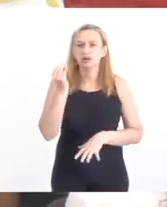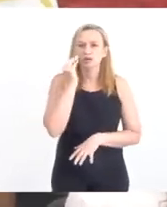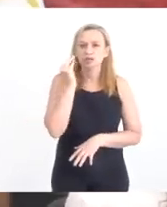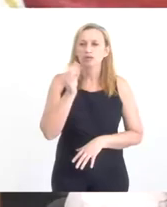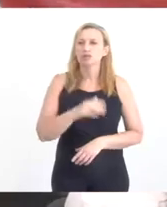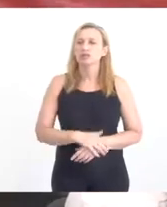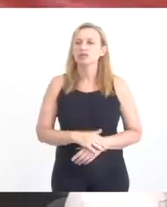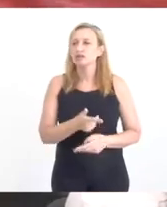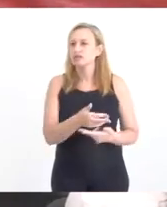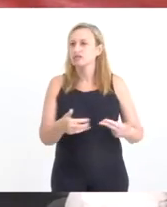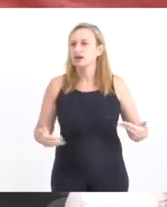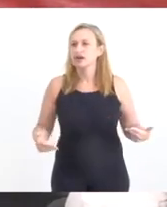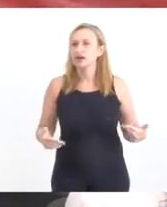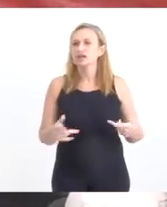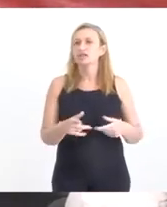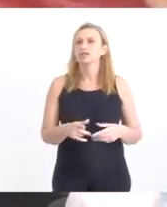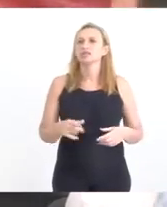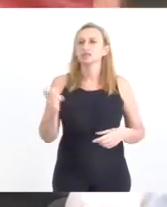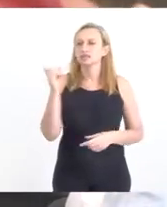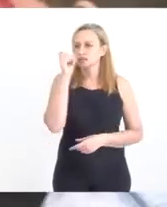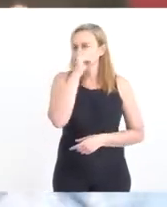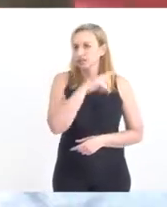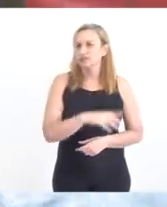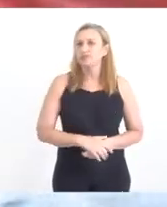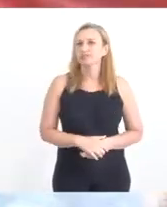e passou por várias peregrinações